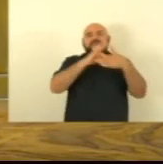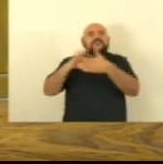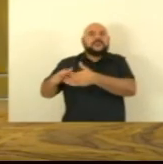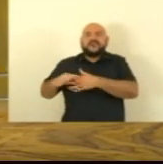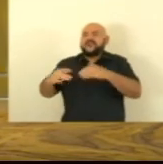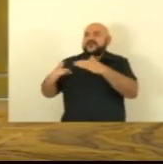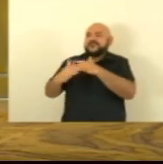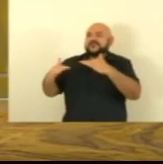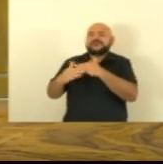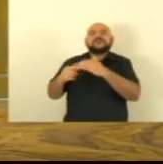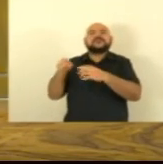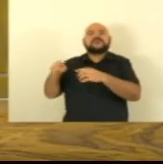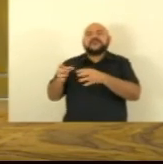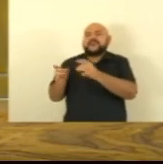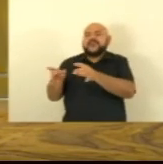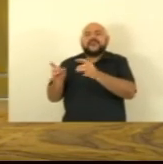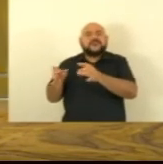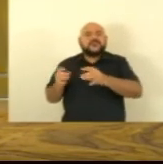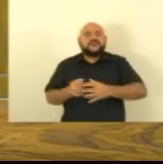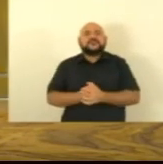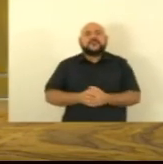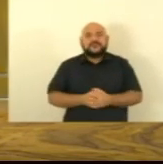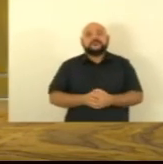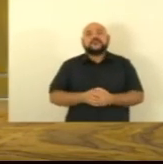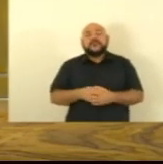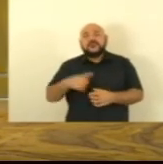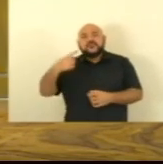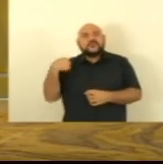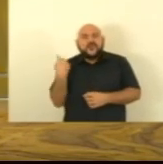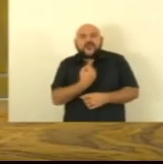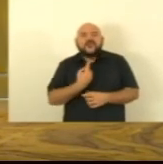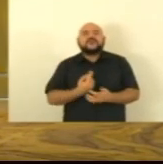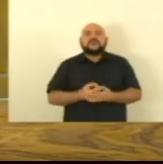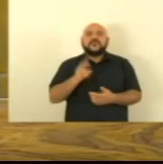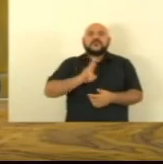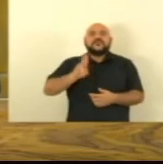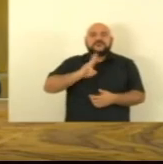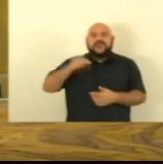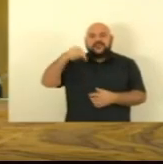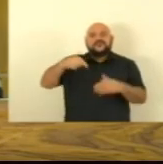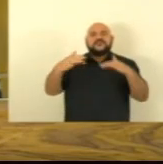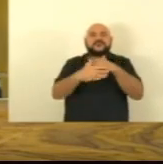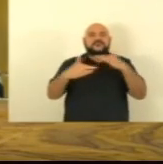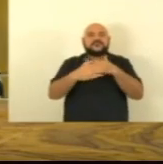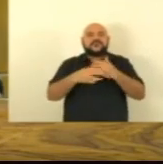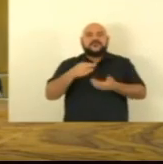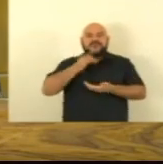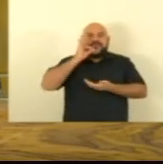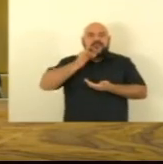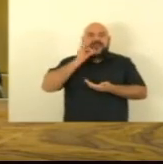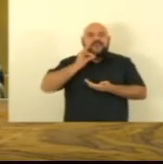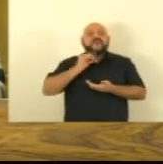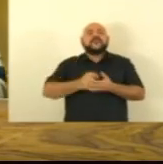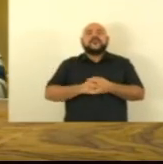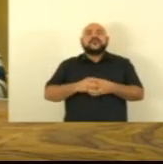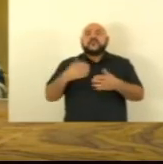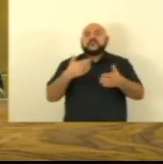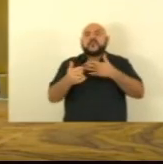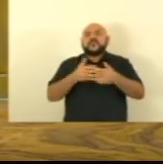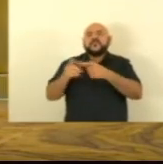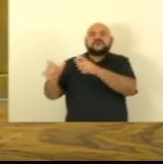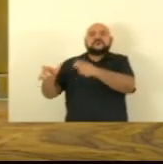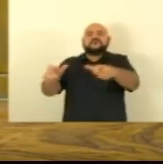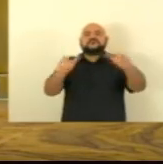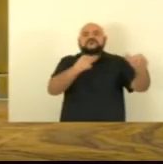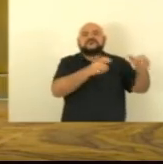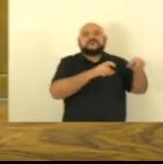alimentos que chegam em nossas mesas, aqui nas cidades, nas regiões de todo o interior, na